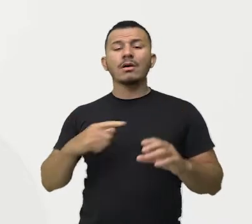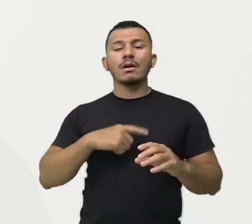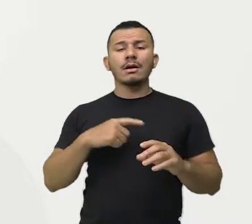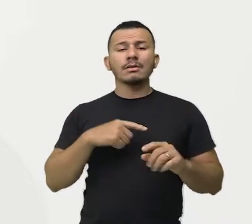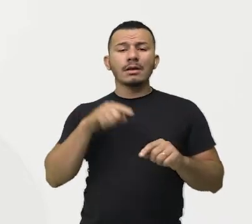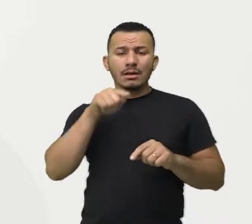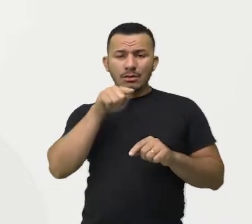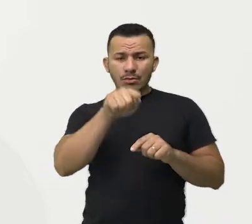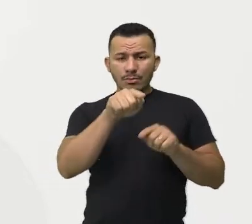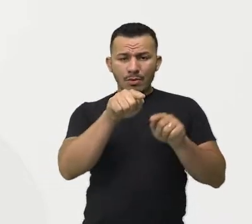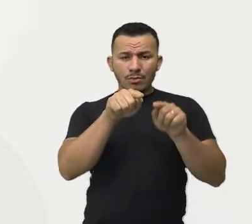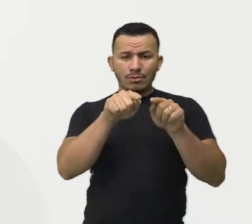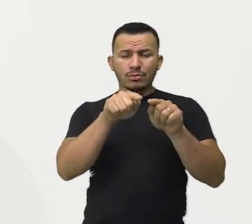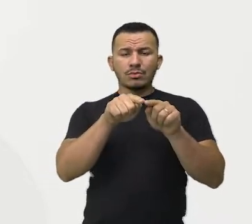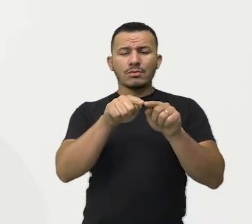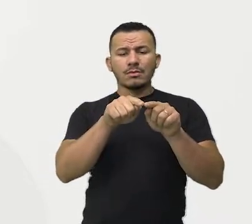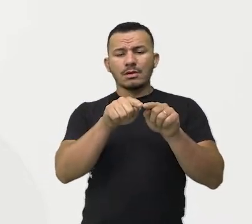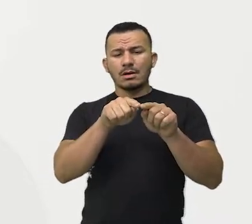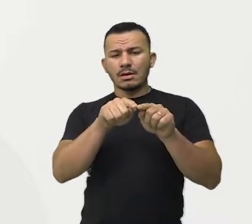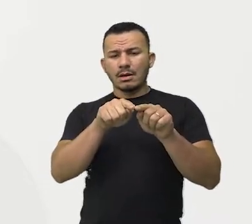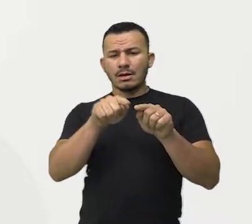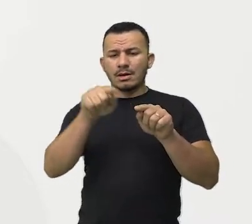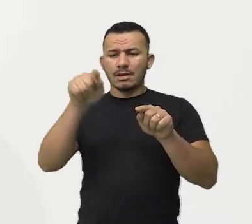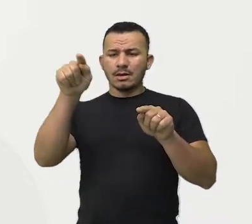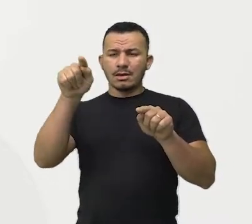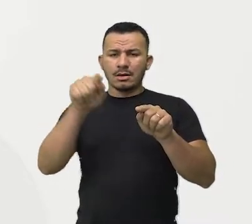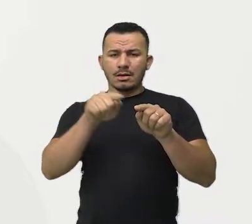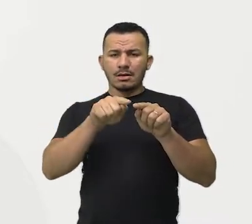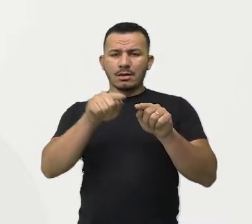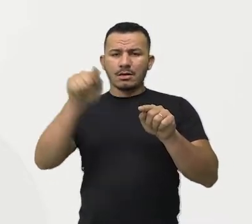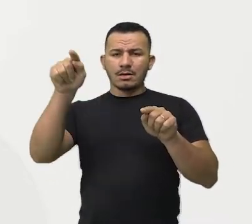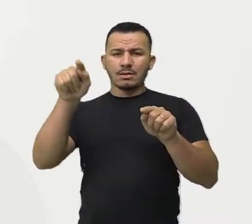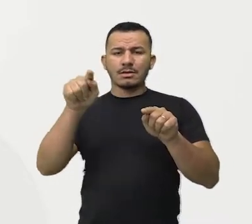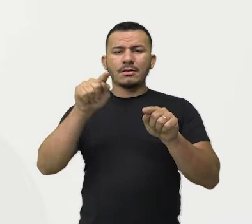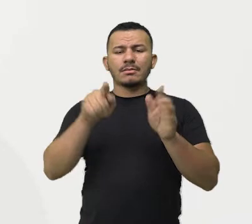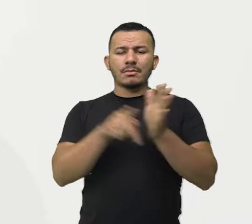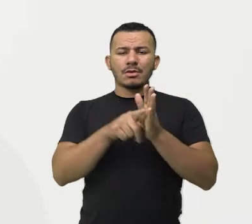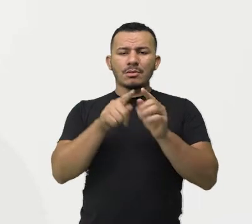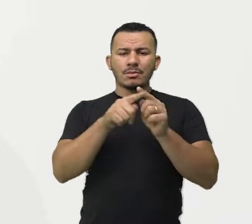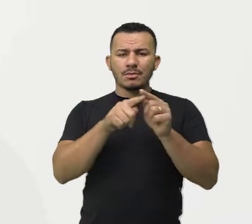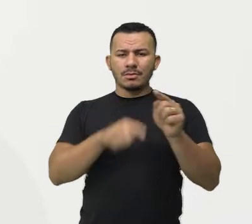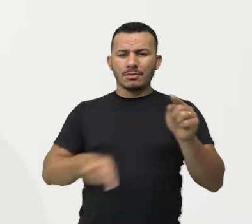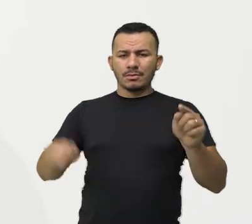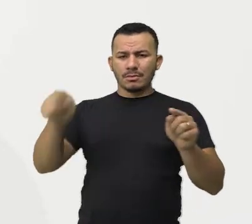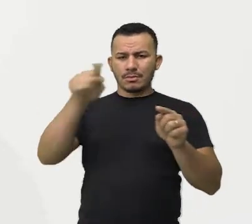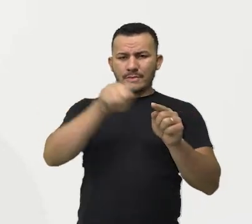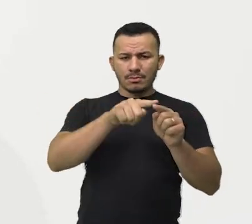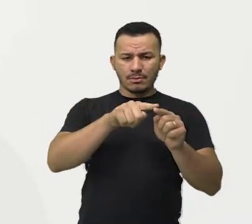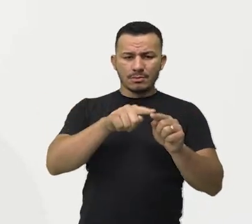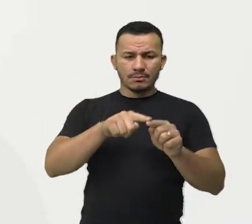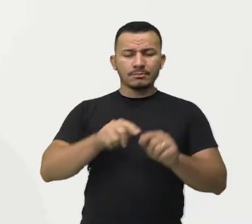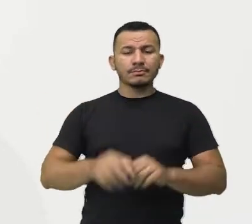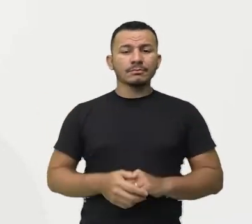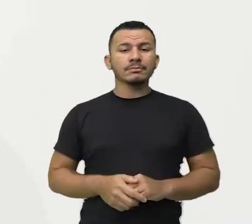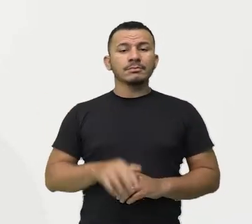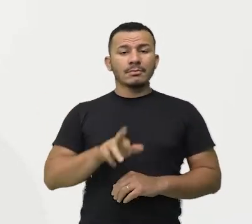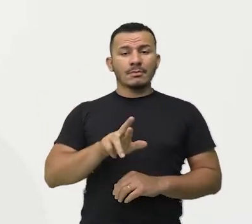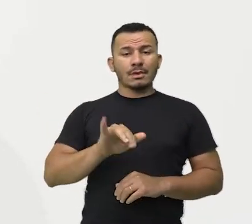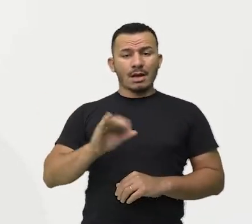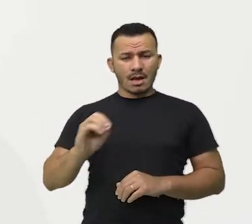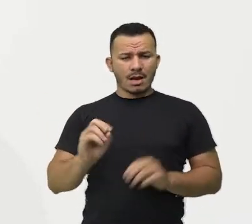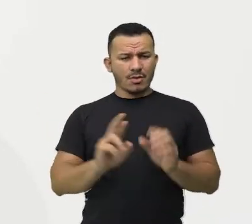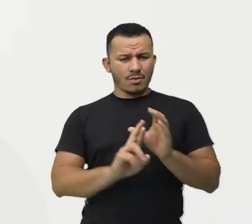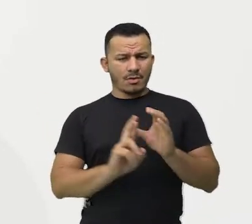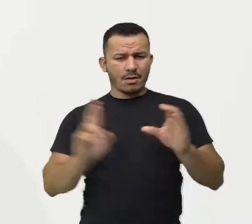que parte do centro até a extremidade da circunferência. Se não é o